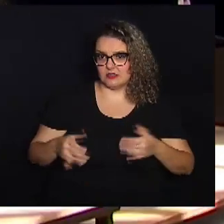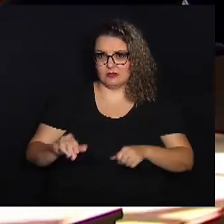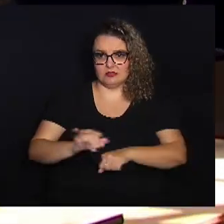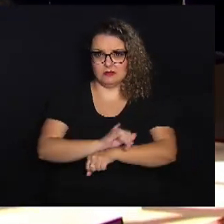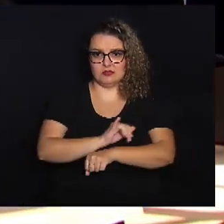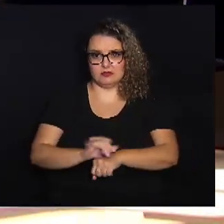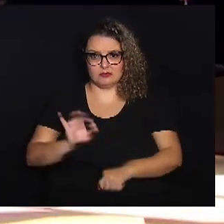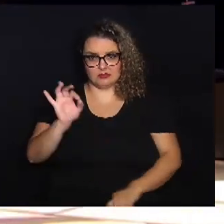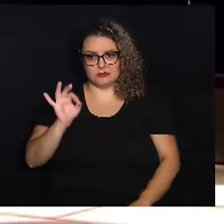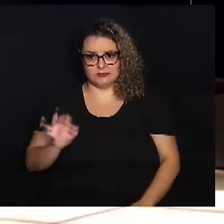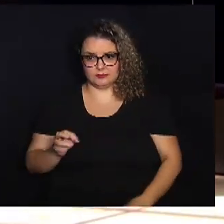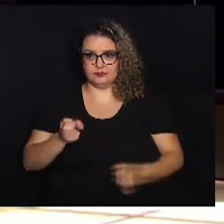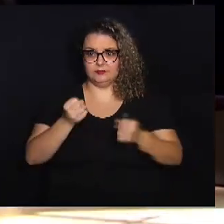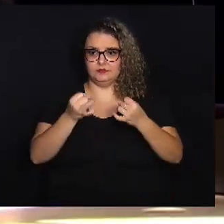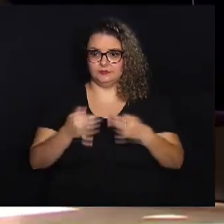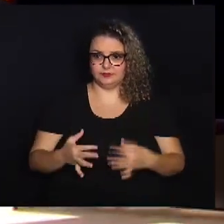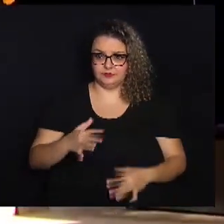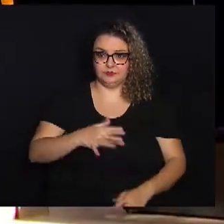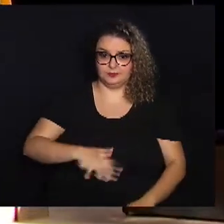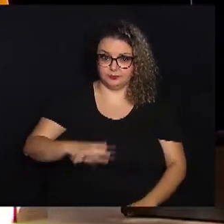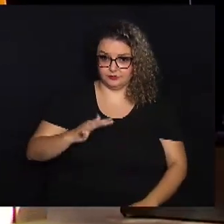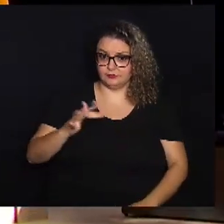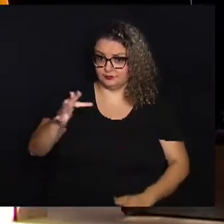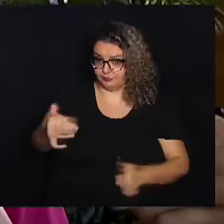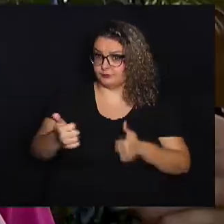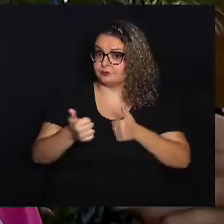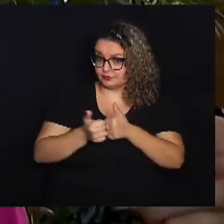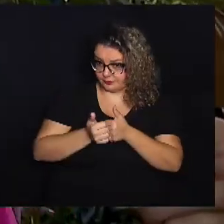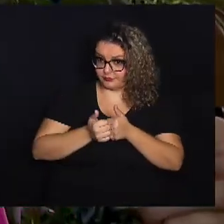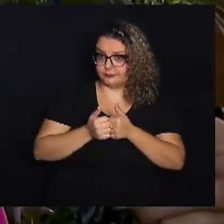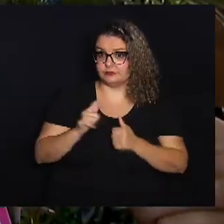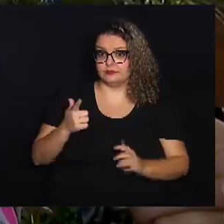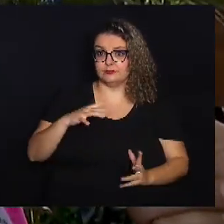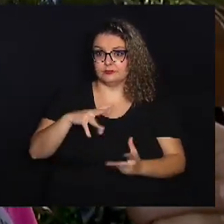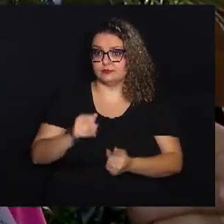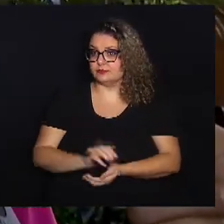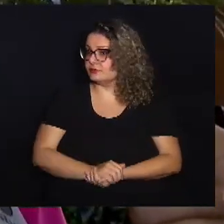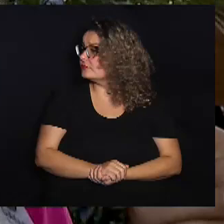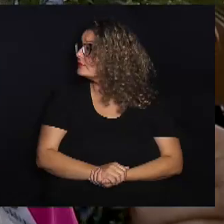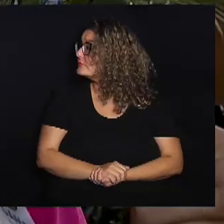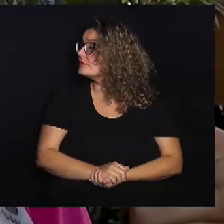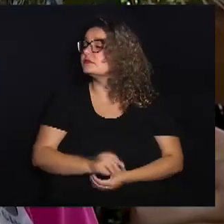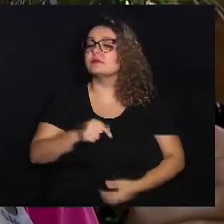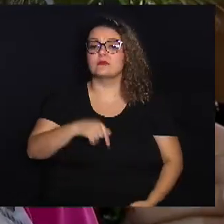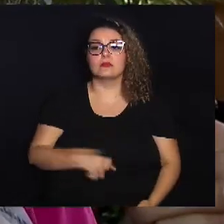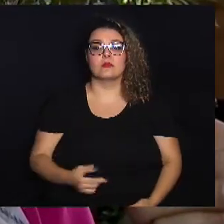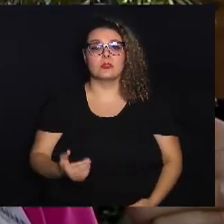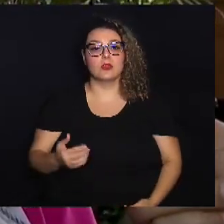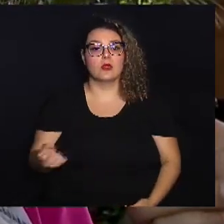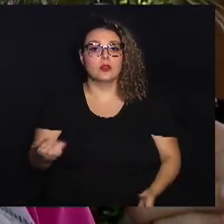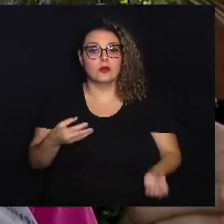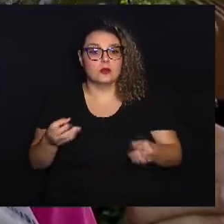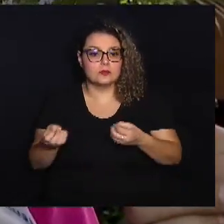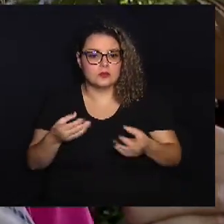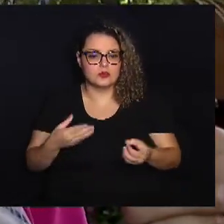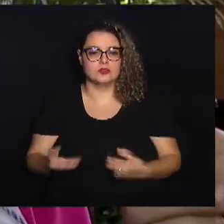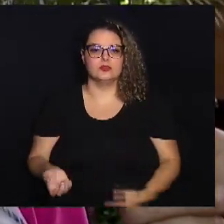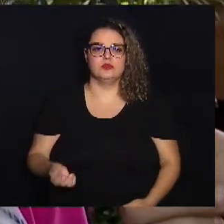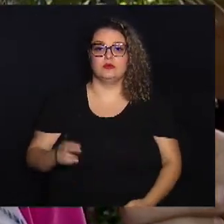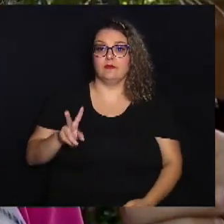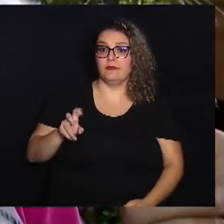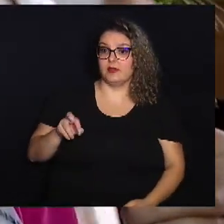tendências que orientarão o setor no futuro próximo em nível global. O retail é para trazer tendências de varejo para todas